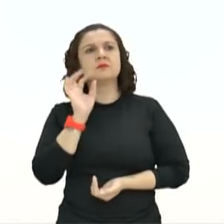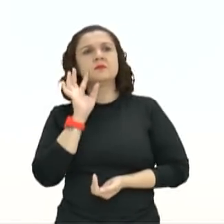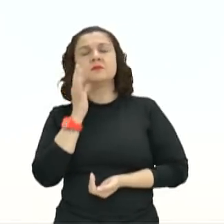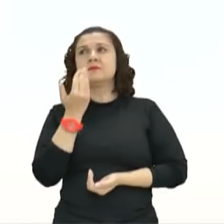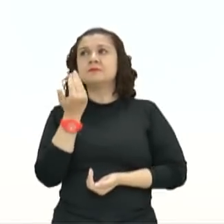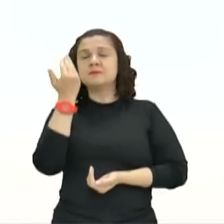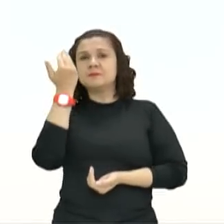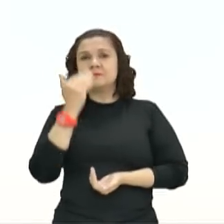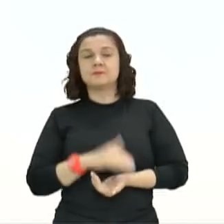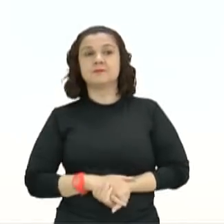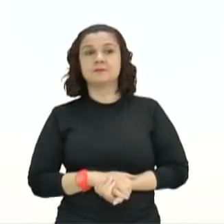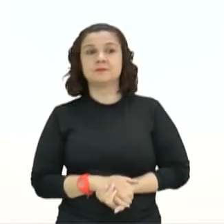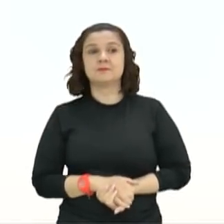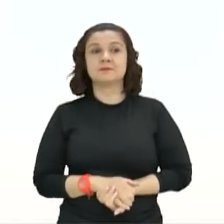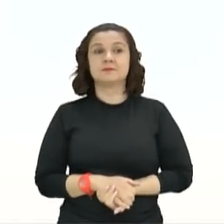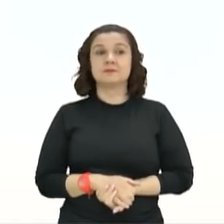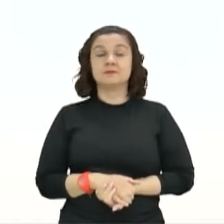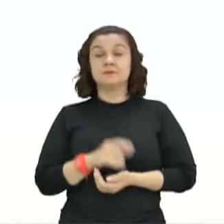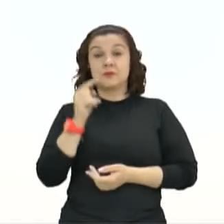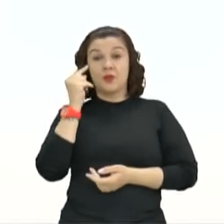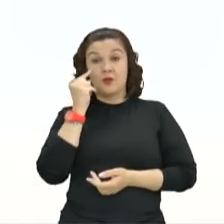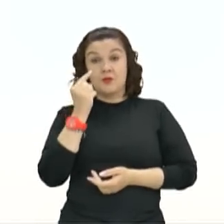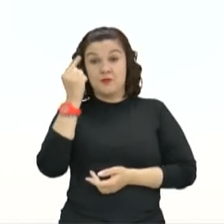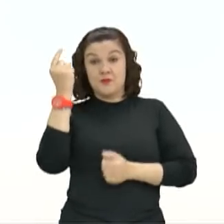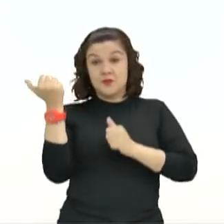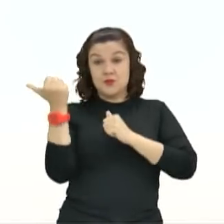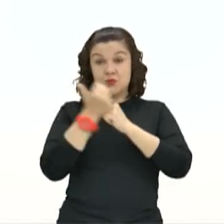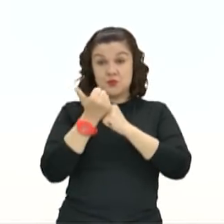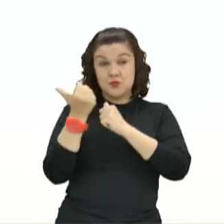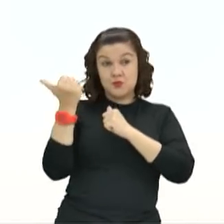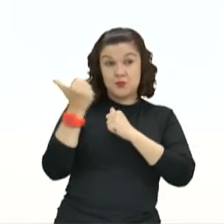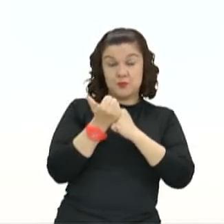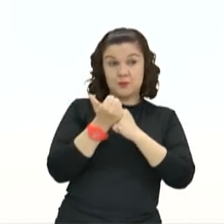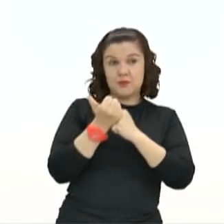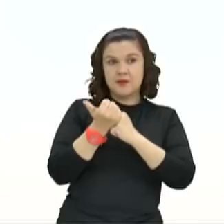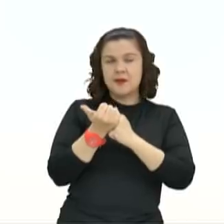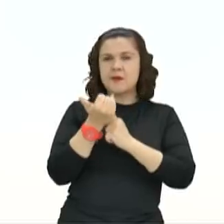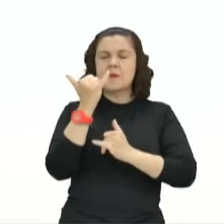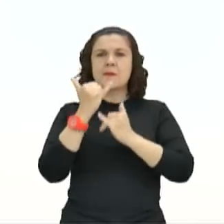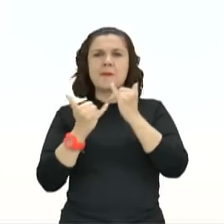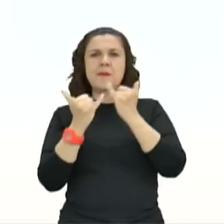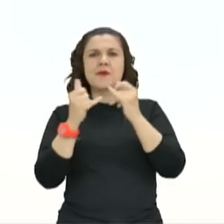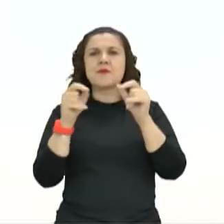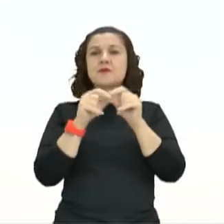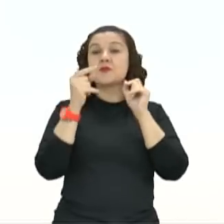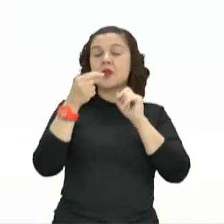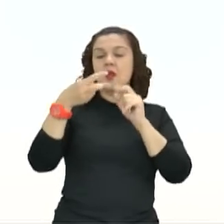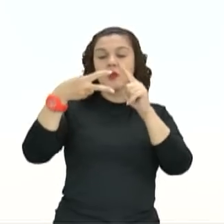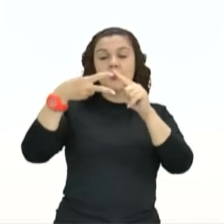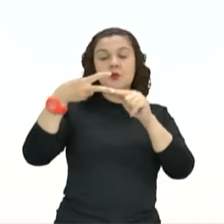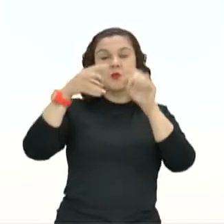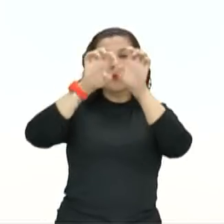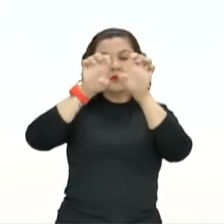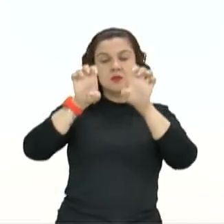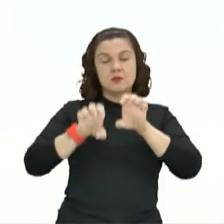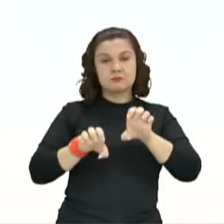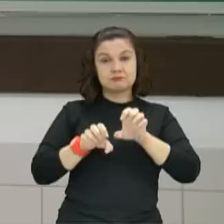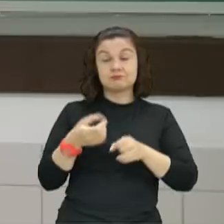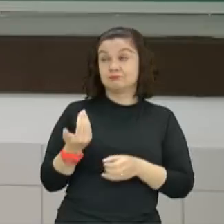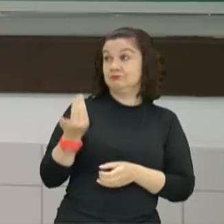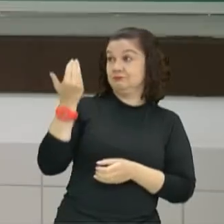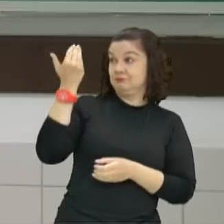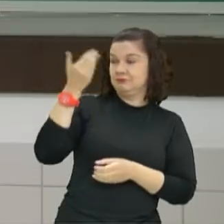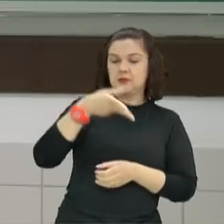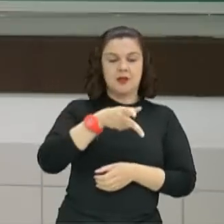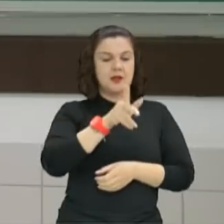aqui? Nessa parte, quando eu fiz a substituição, é como eu obtivesse duas equações. E é o que aconteceu, ó.